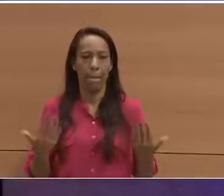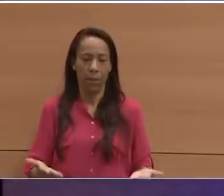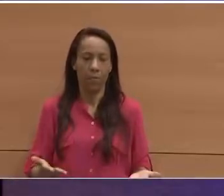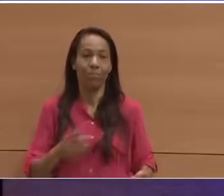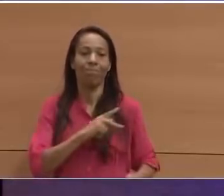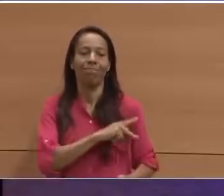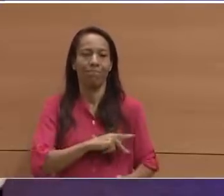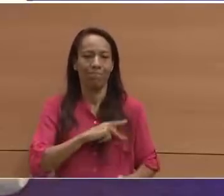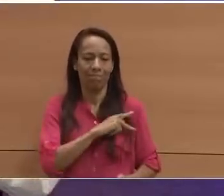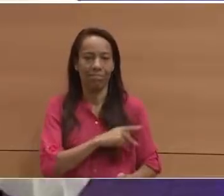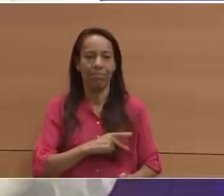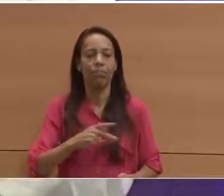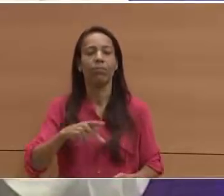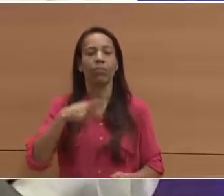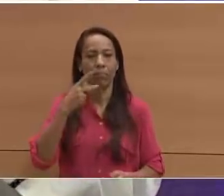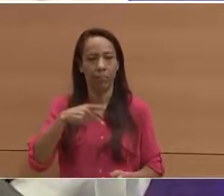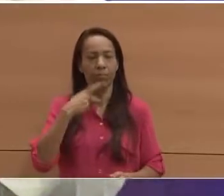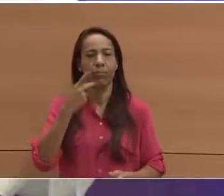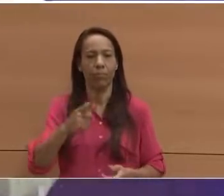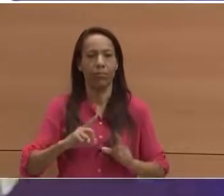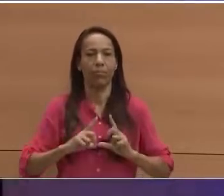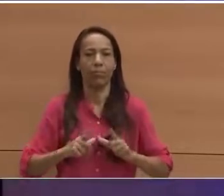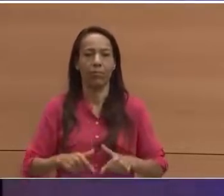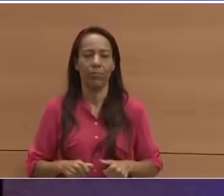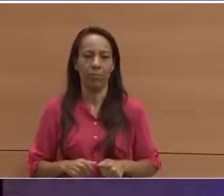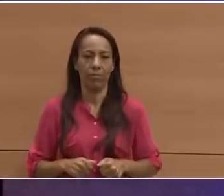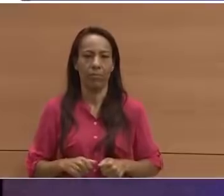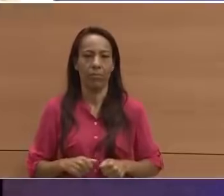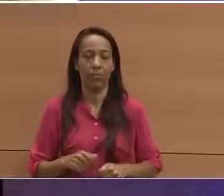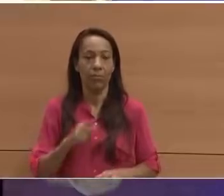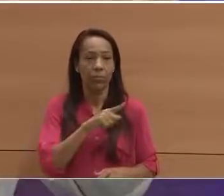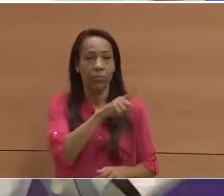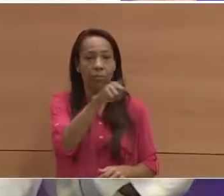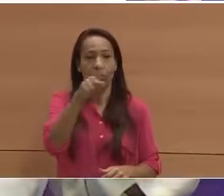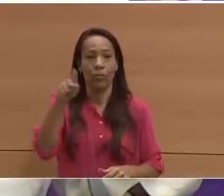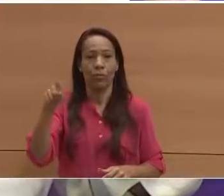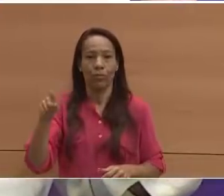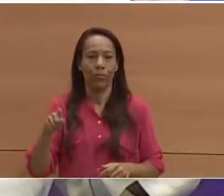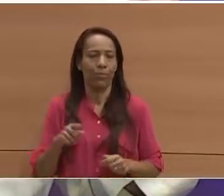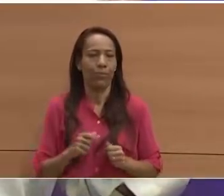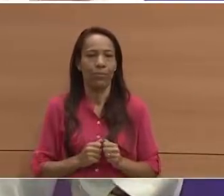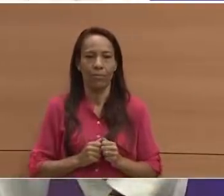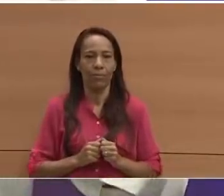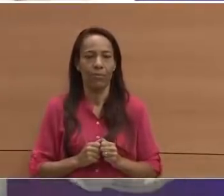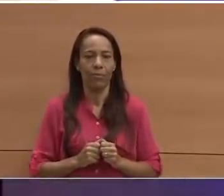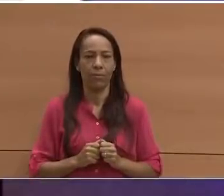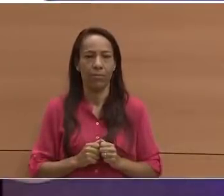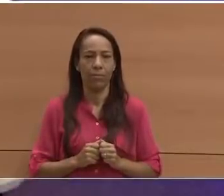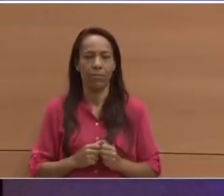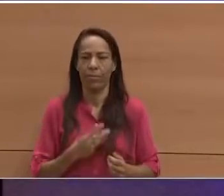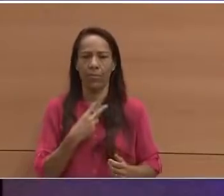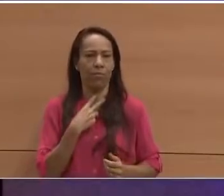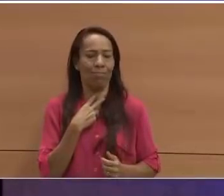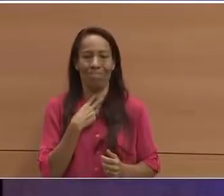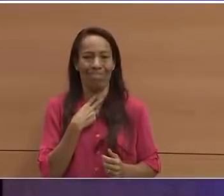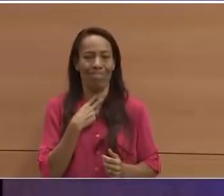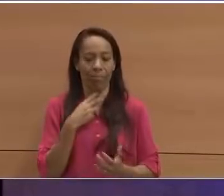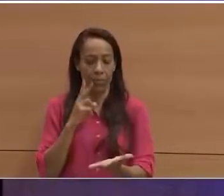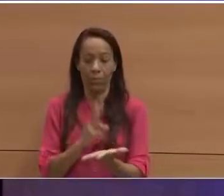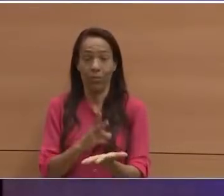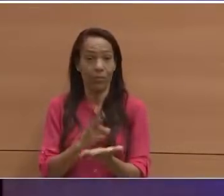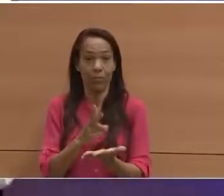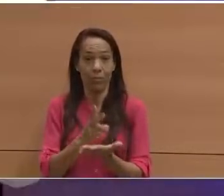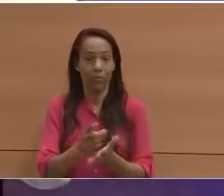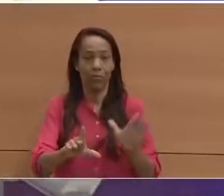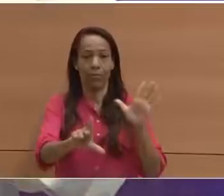se esforçar, continuar na lei de Moisés, porque essa era já passou.